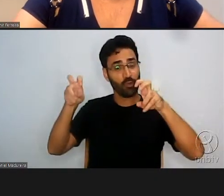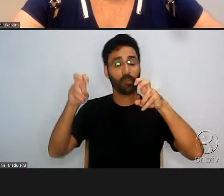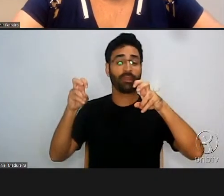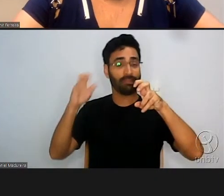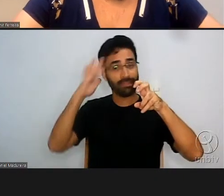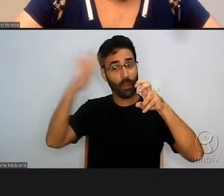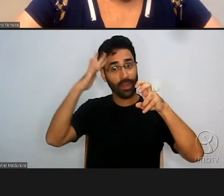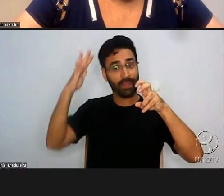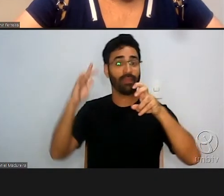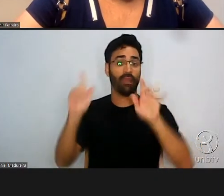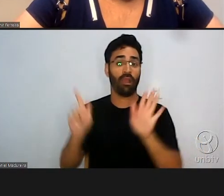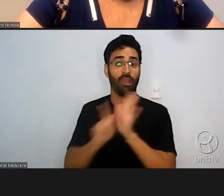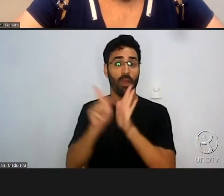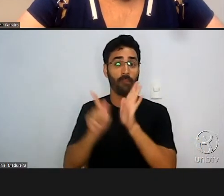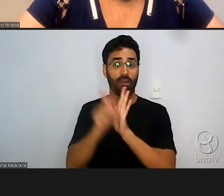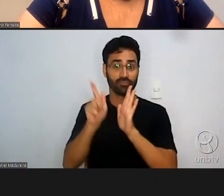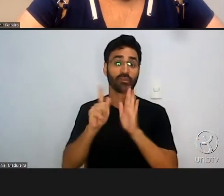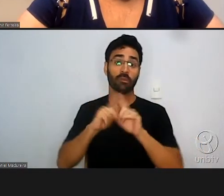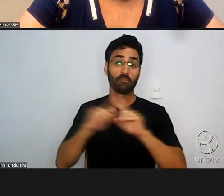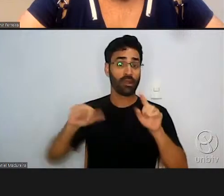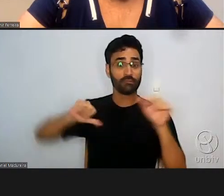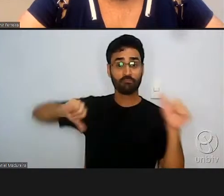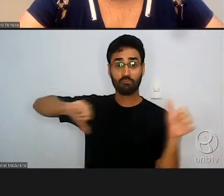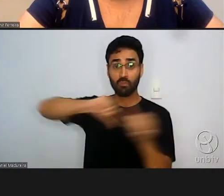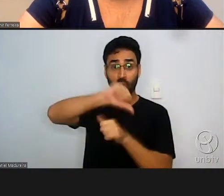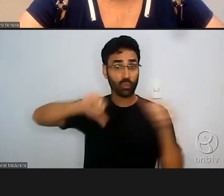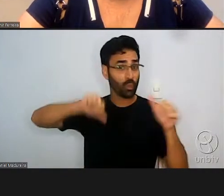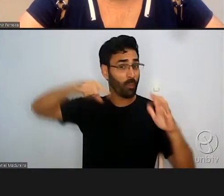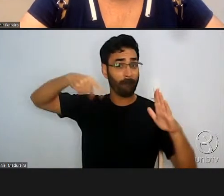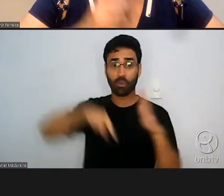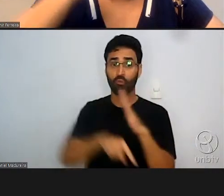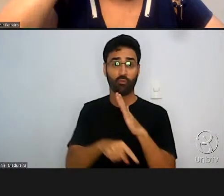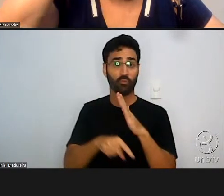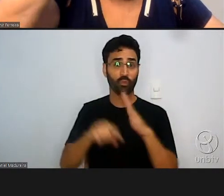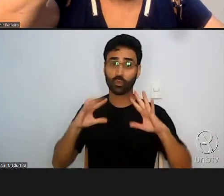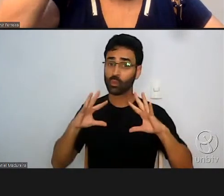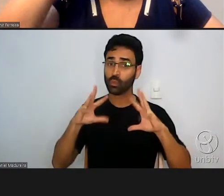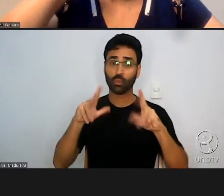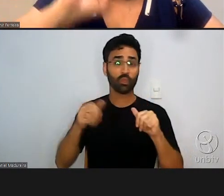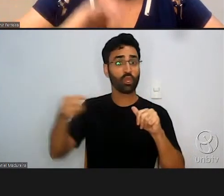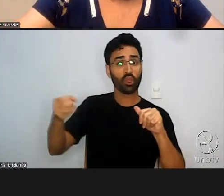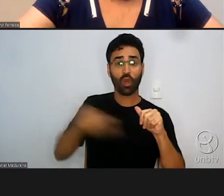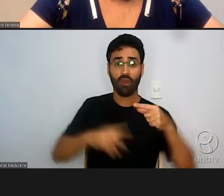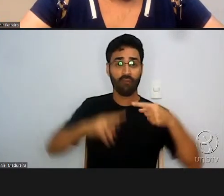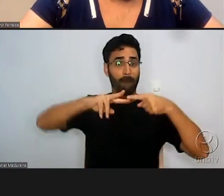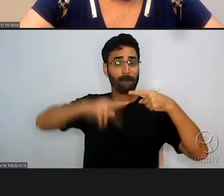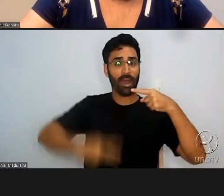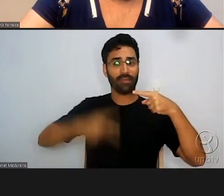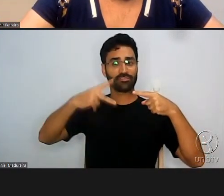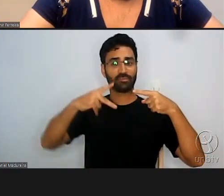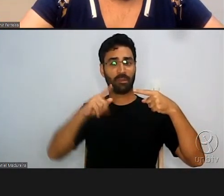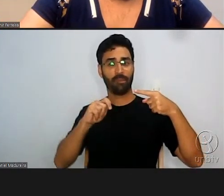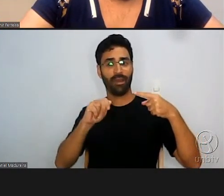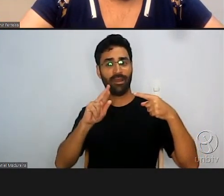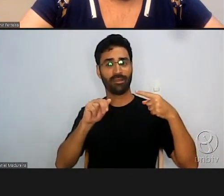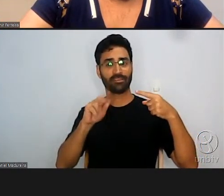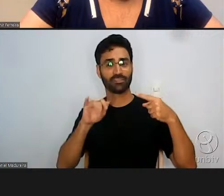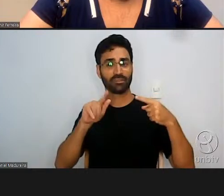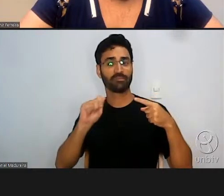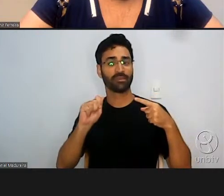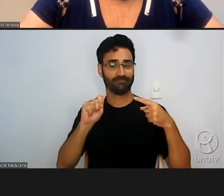mudou profundamente, de uma forma paradigmática, construindo um novo paradigma, grandes áreas científicas nas